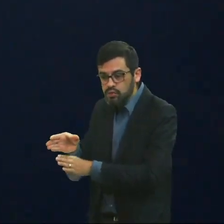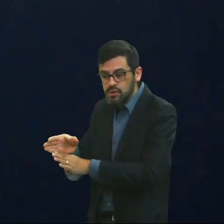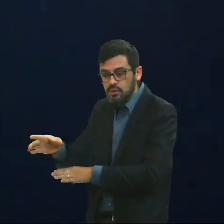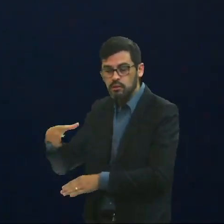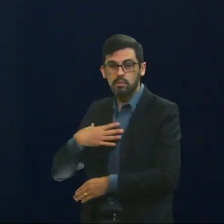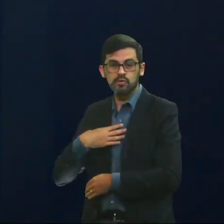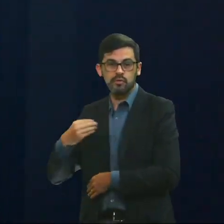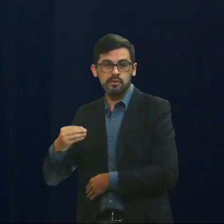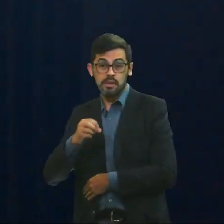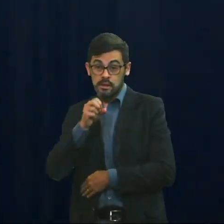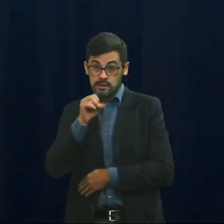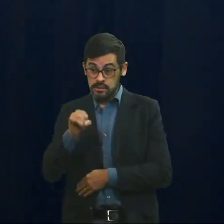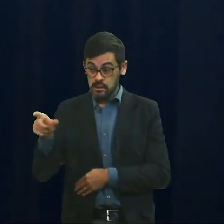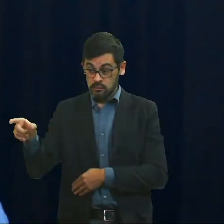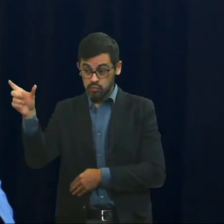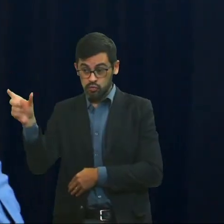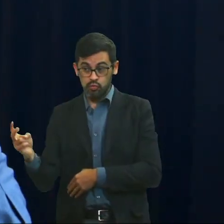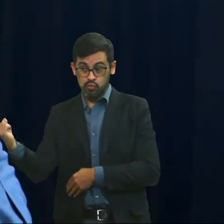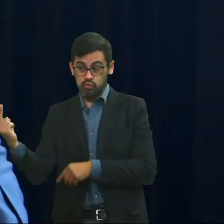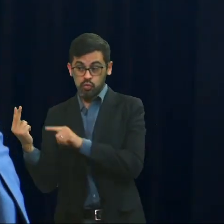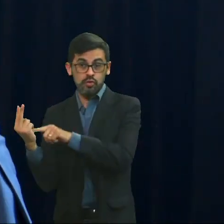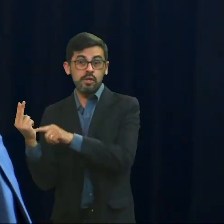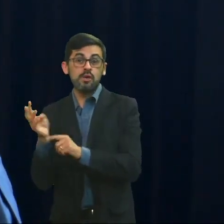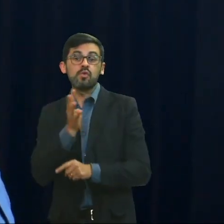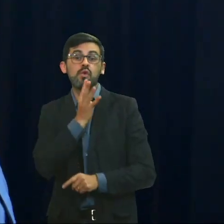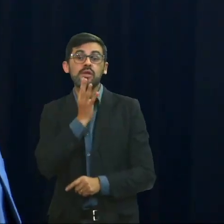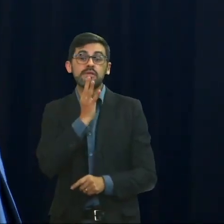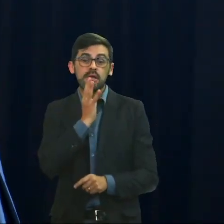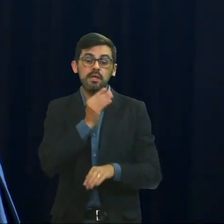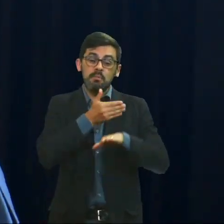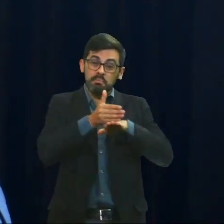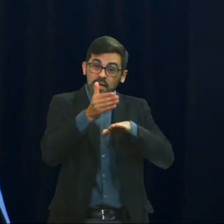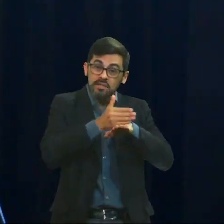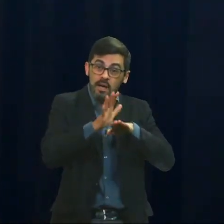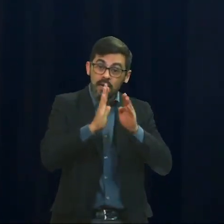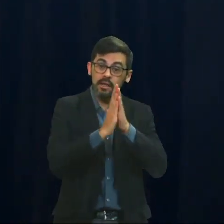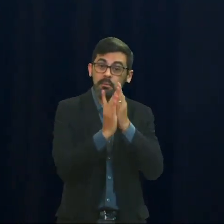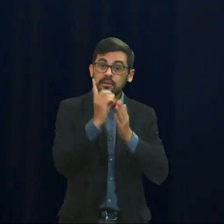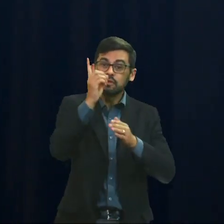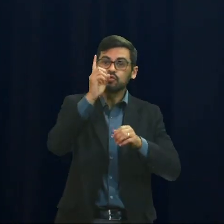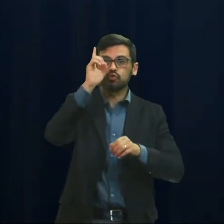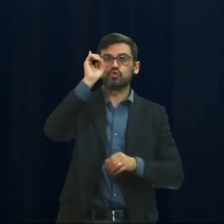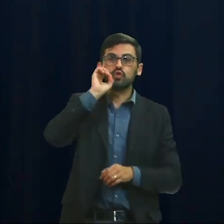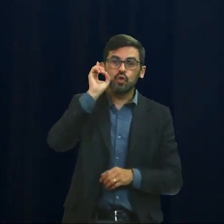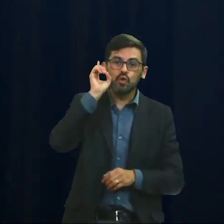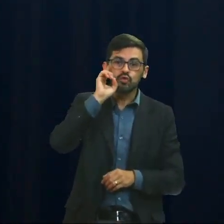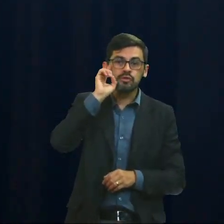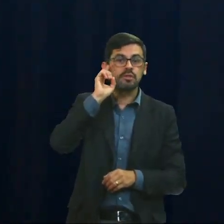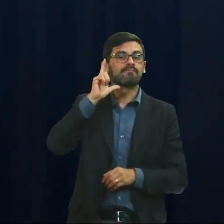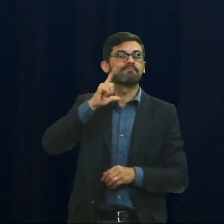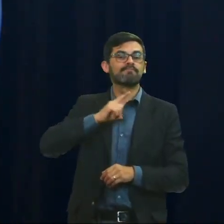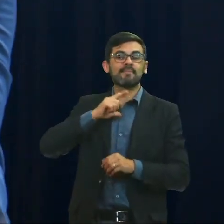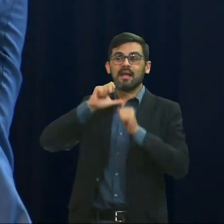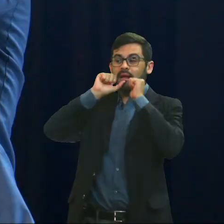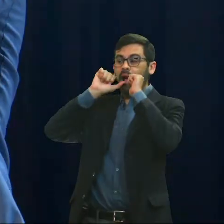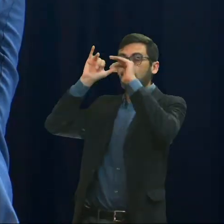filhos conhecerem e aplicarem a palavra de Deus no dia a dia, eles vão ser